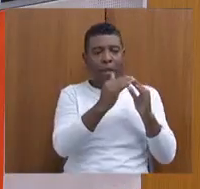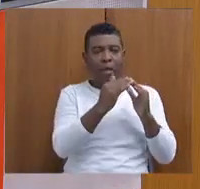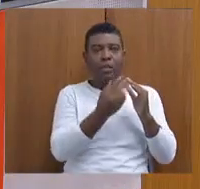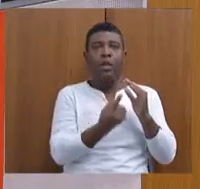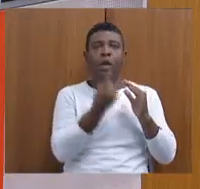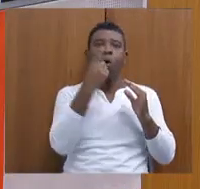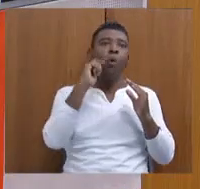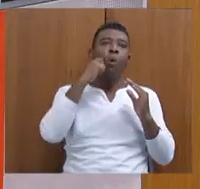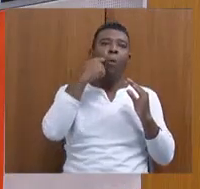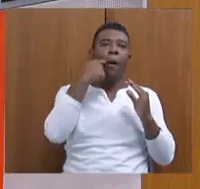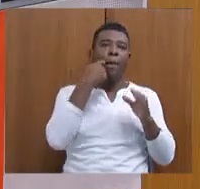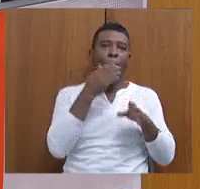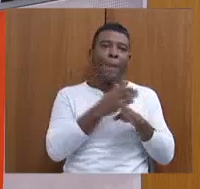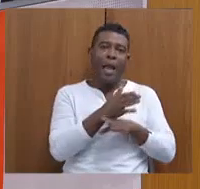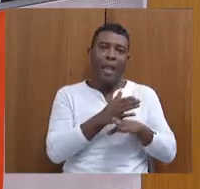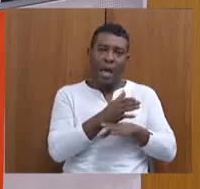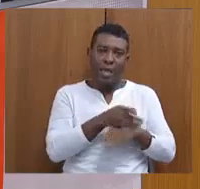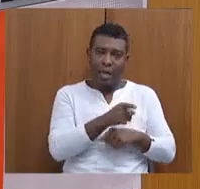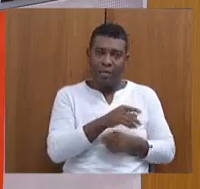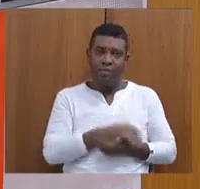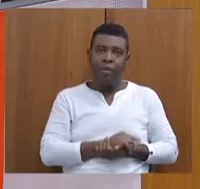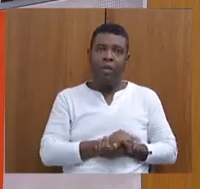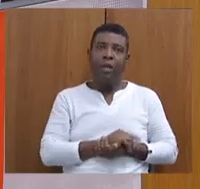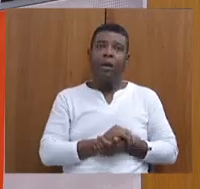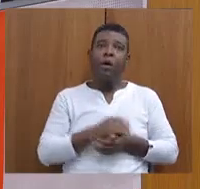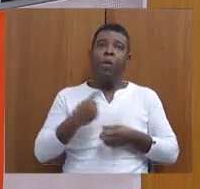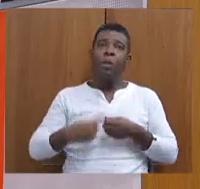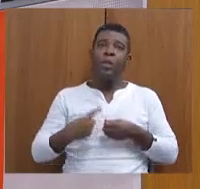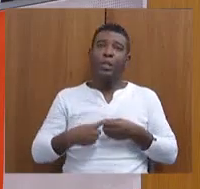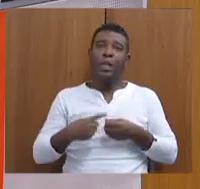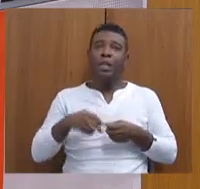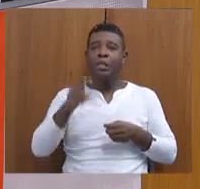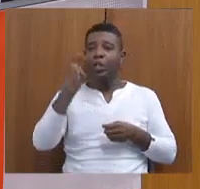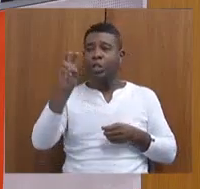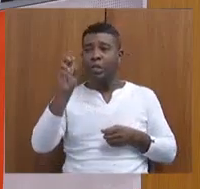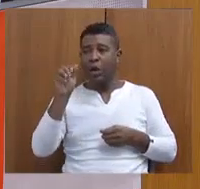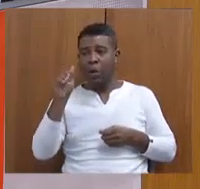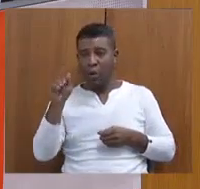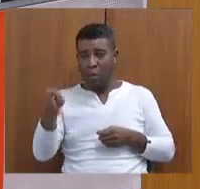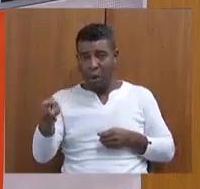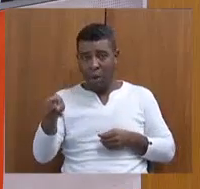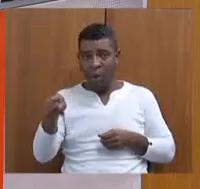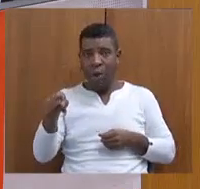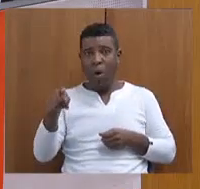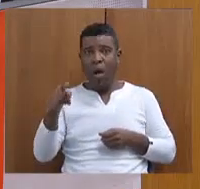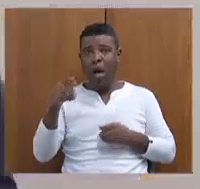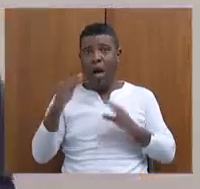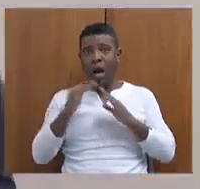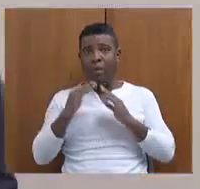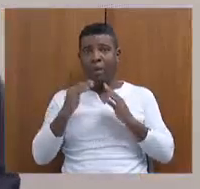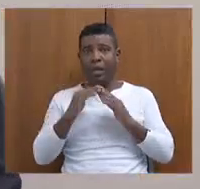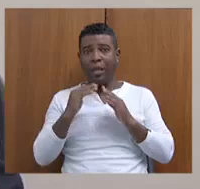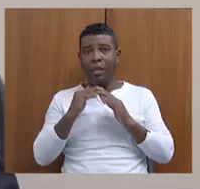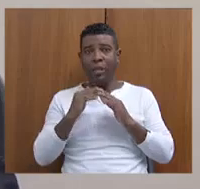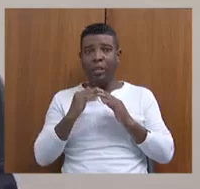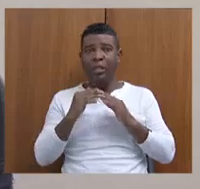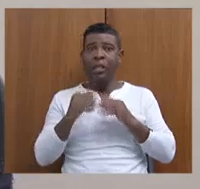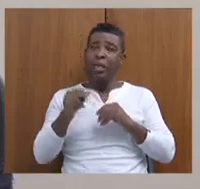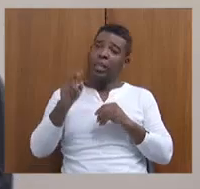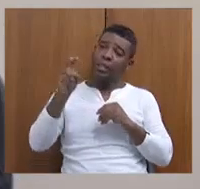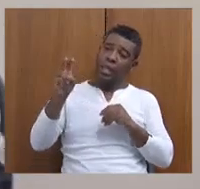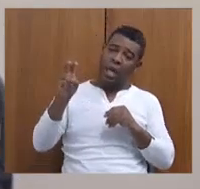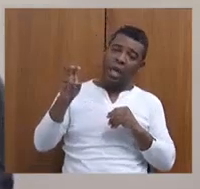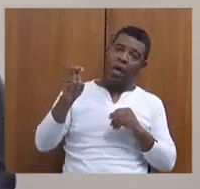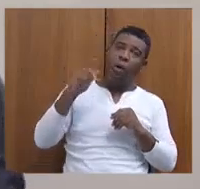numa cidade de 5 mil habitantes a gente teria em tese 5 padarias se numa cidade de